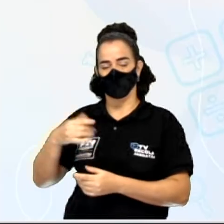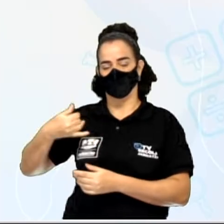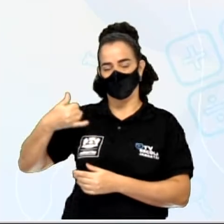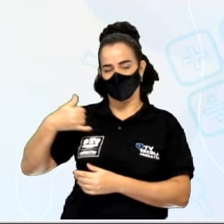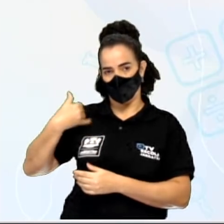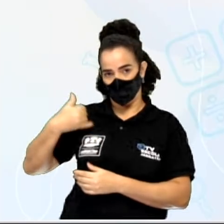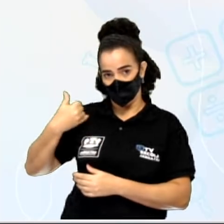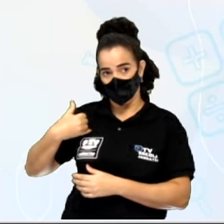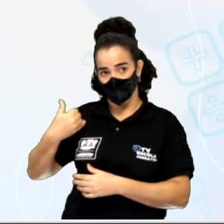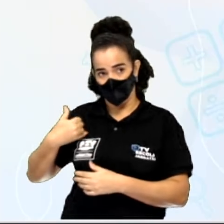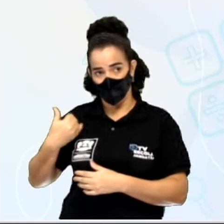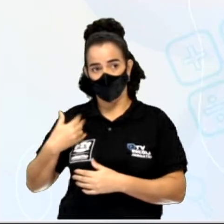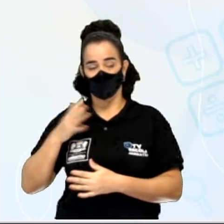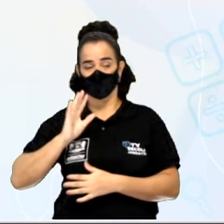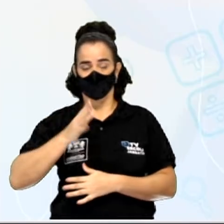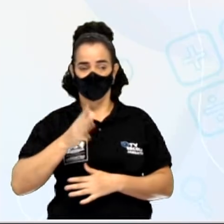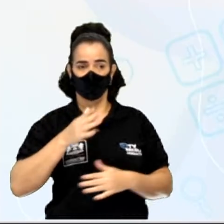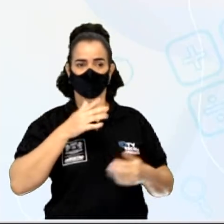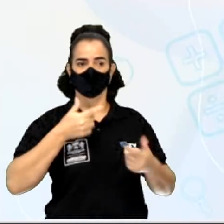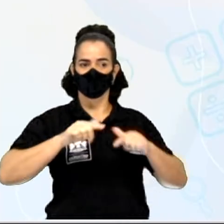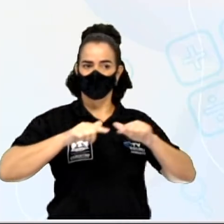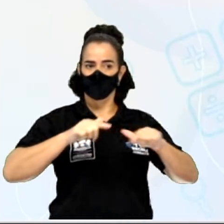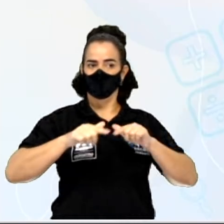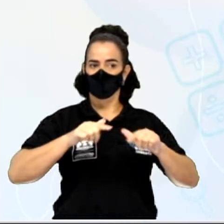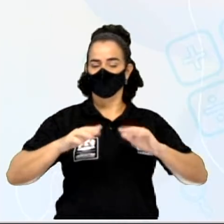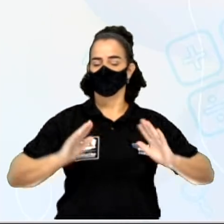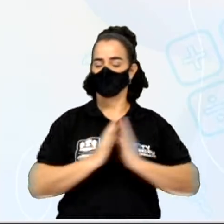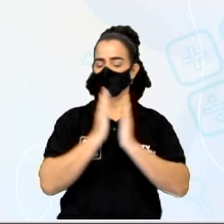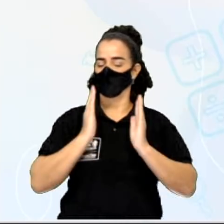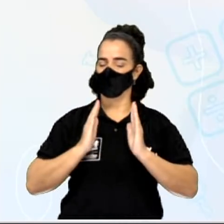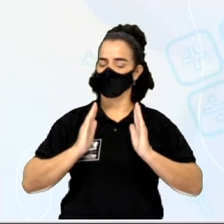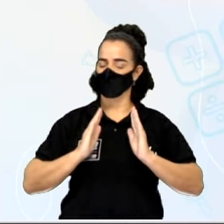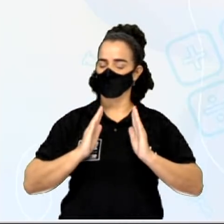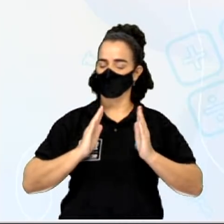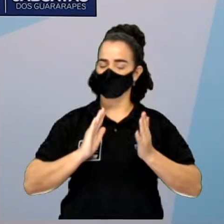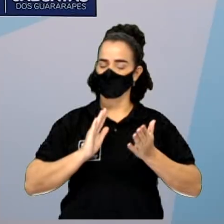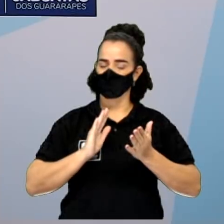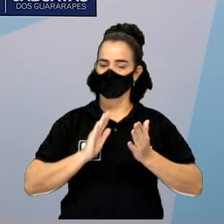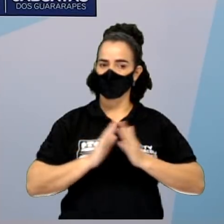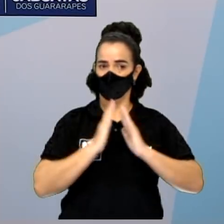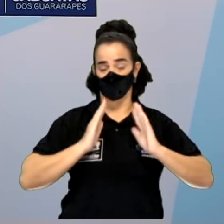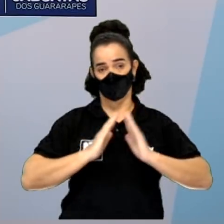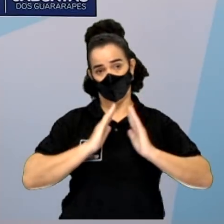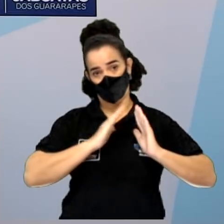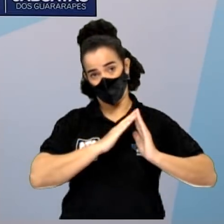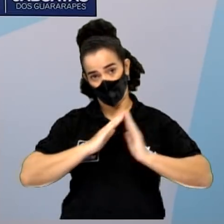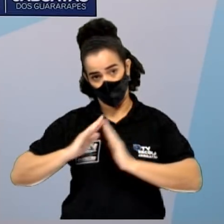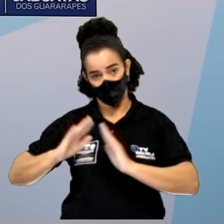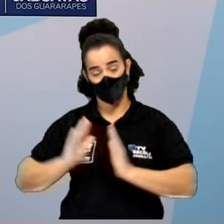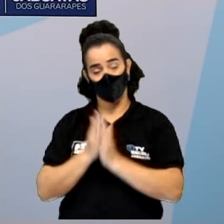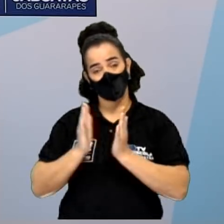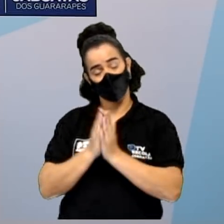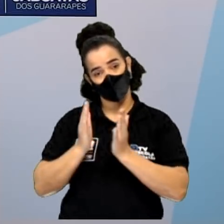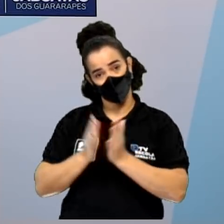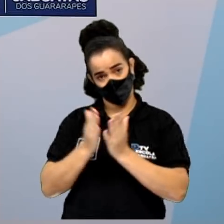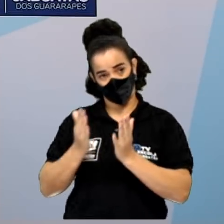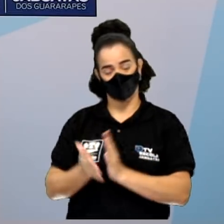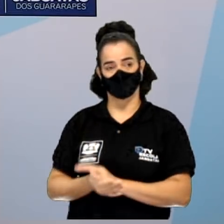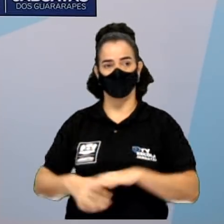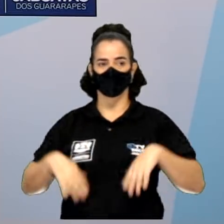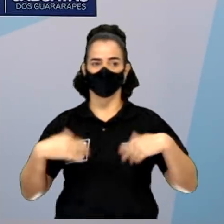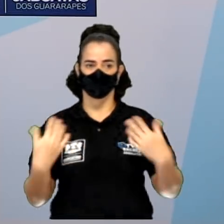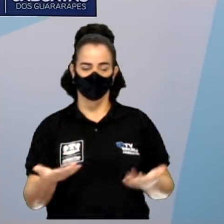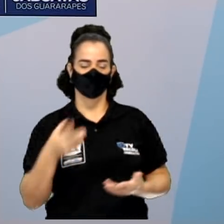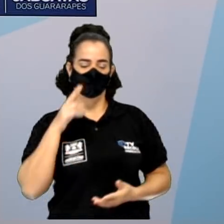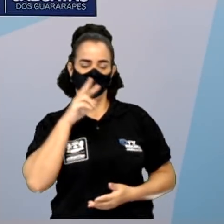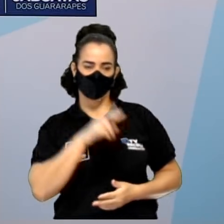pobreza é fator preponderante. Então, pessoal, a gente vê aí essa discussão sobre, o preconceito no